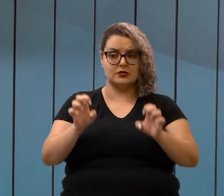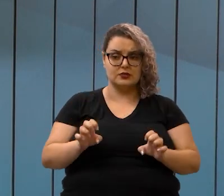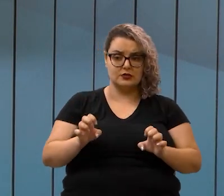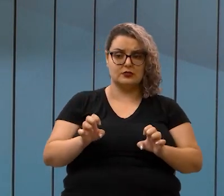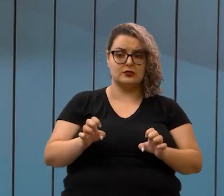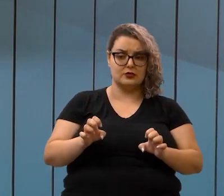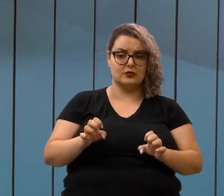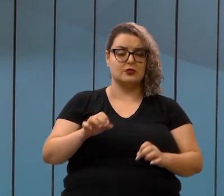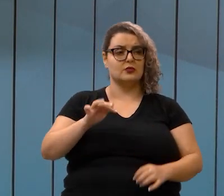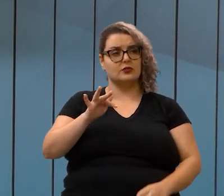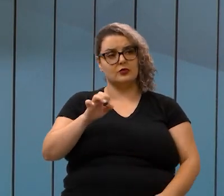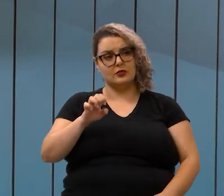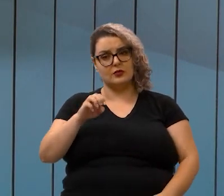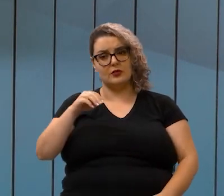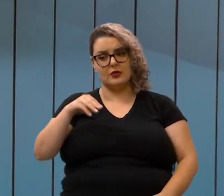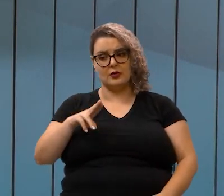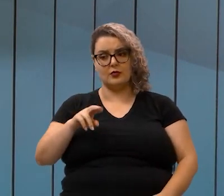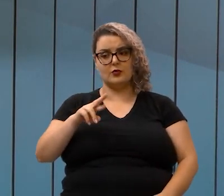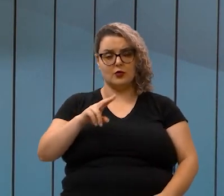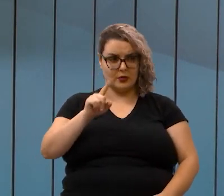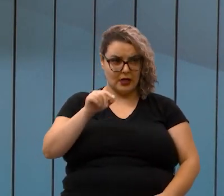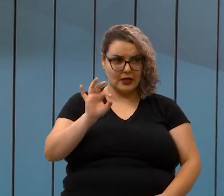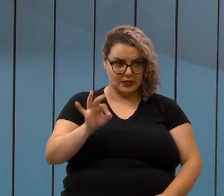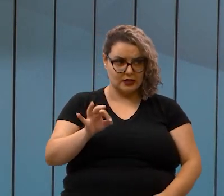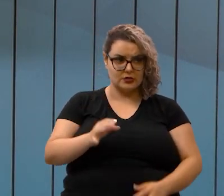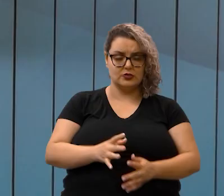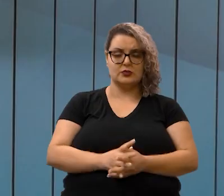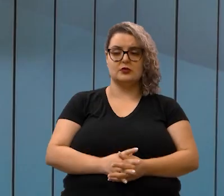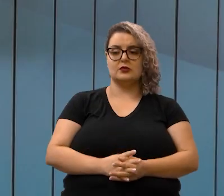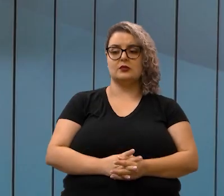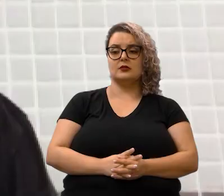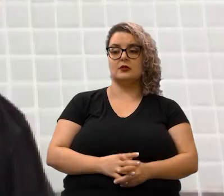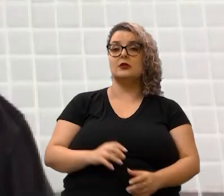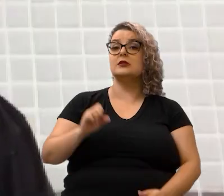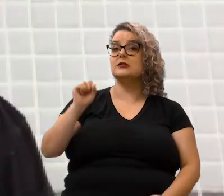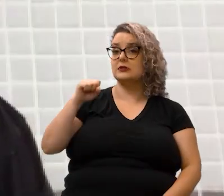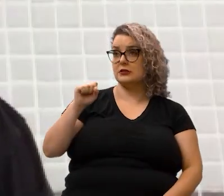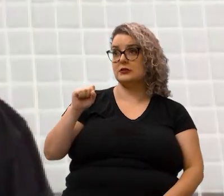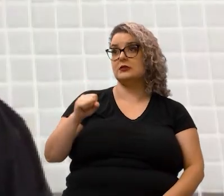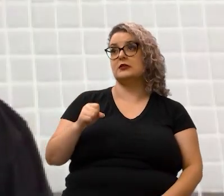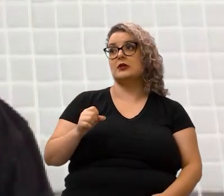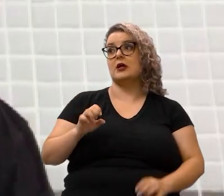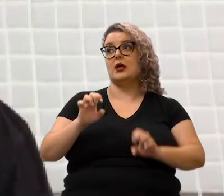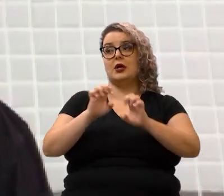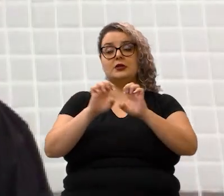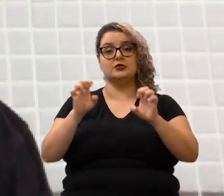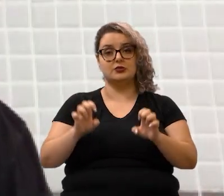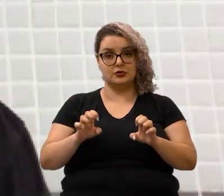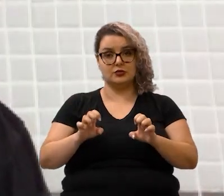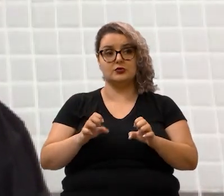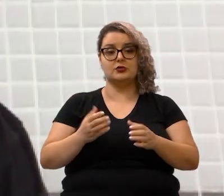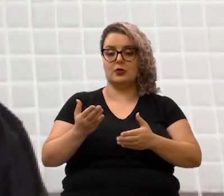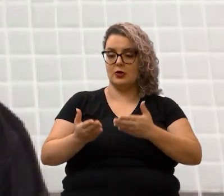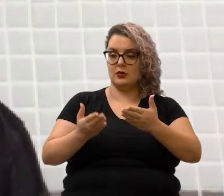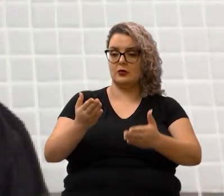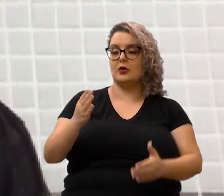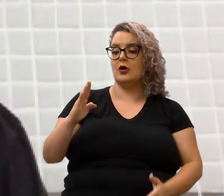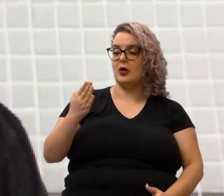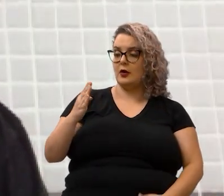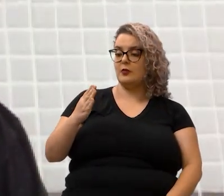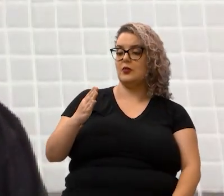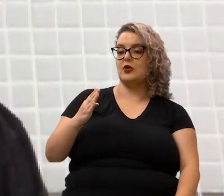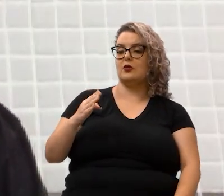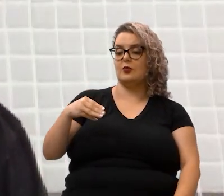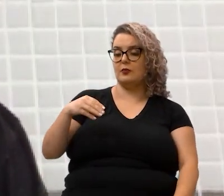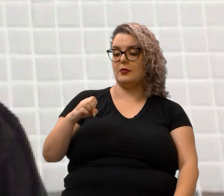estrutura do fêmur, né, é isso? Ela preserva a estrutura do fêmur, preserva a